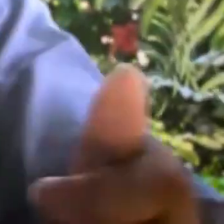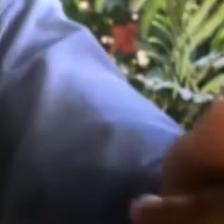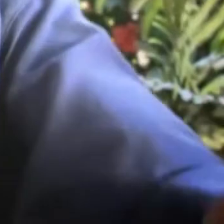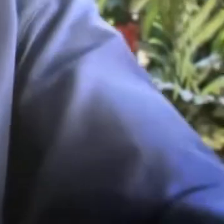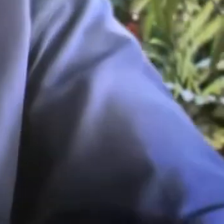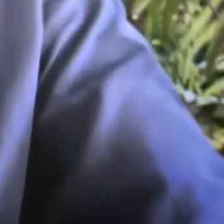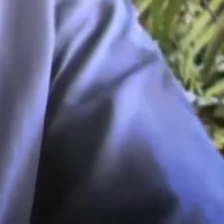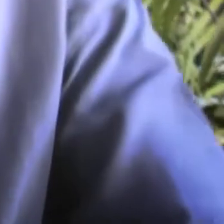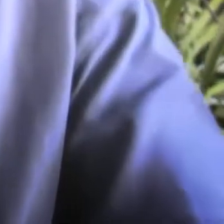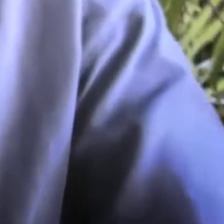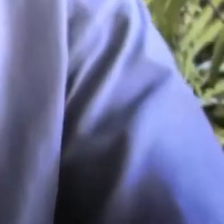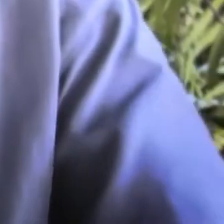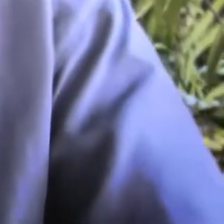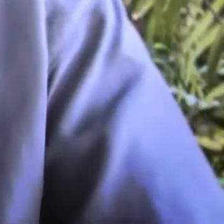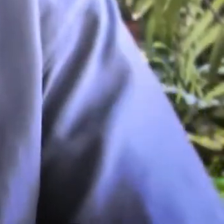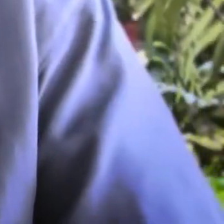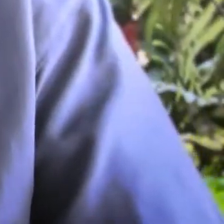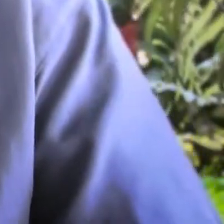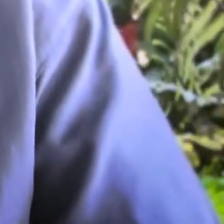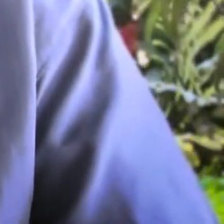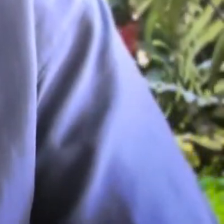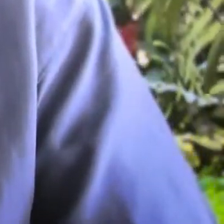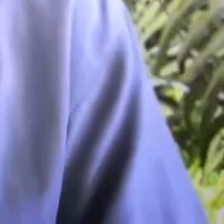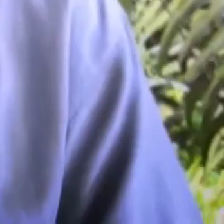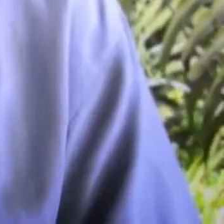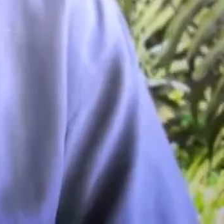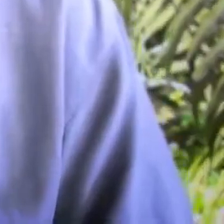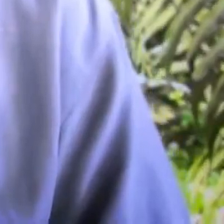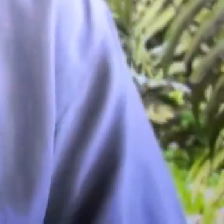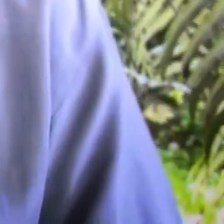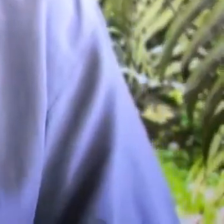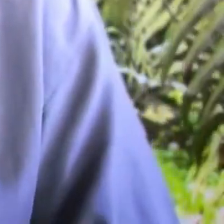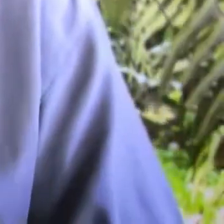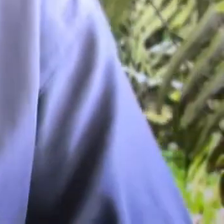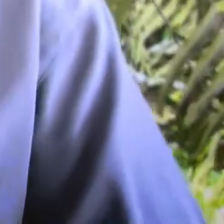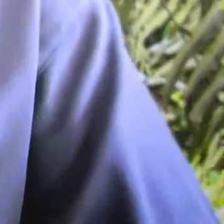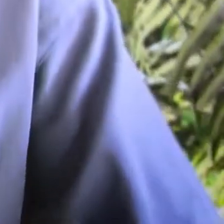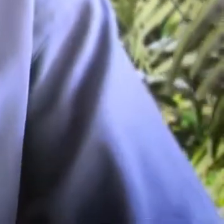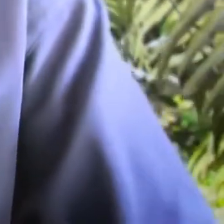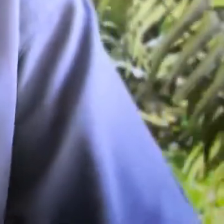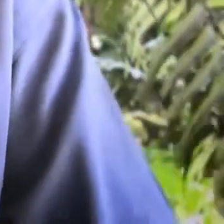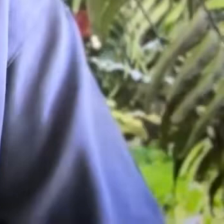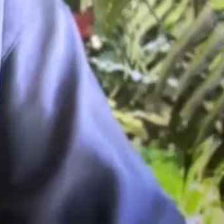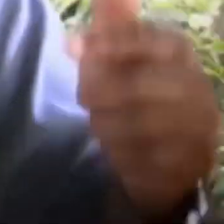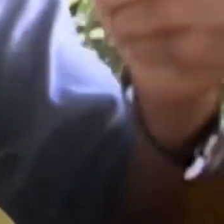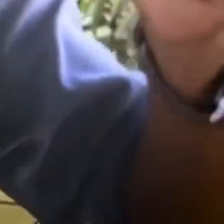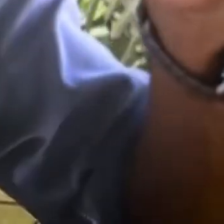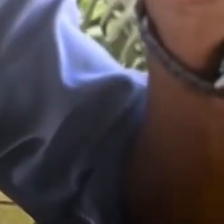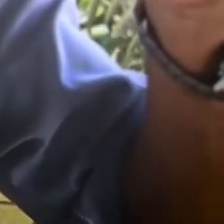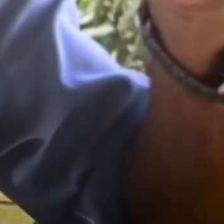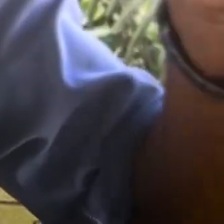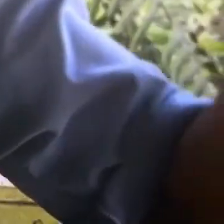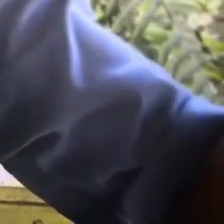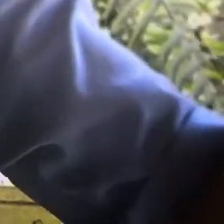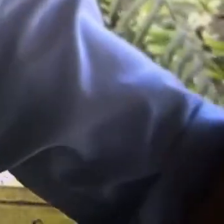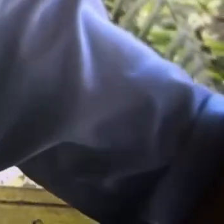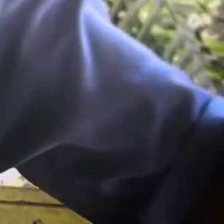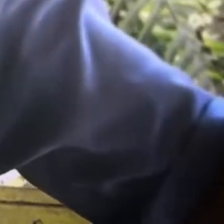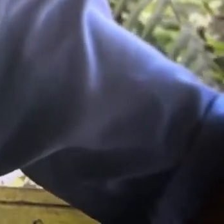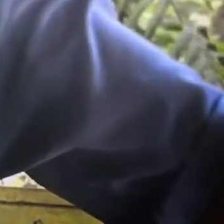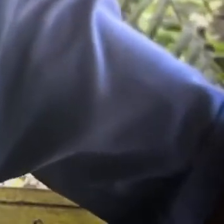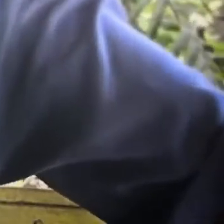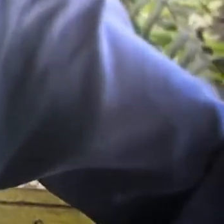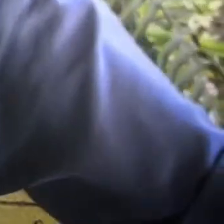noite. Segundo um senhor, lá na época, essa história toda que João Galo virava bicho, ele fazia